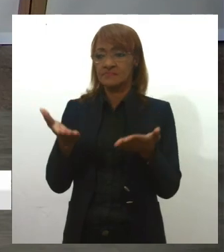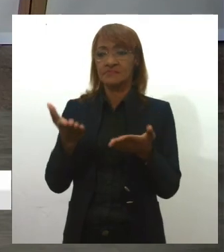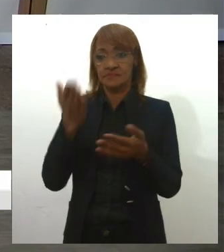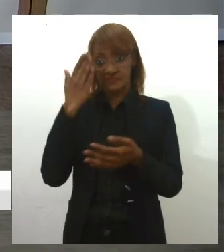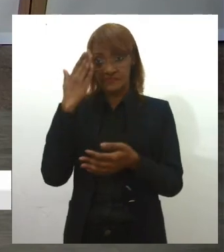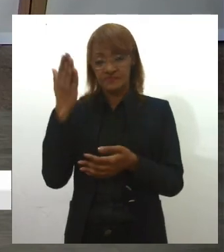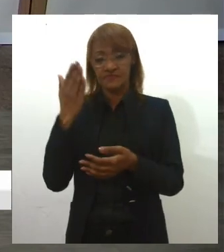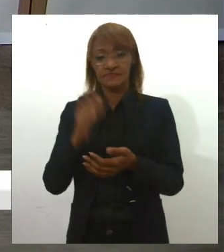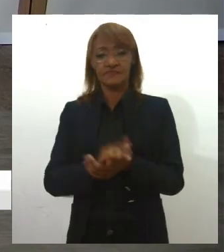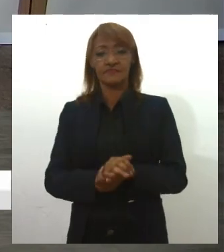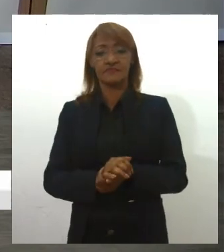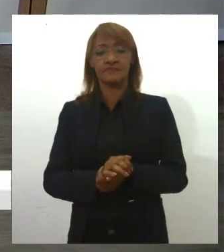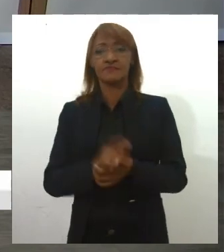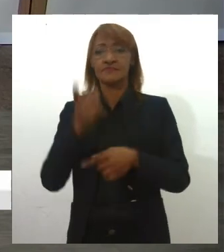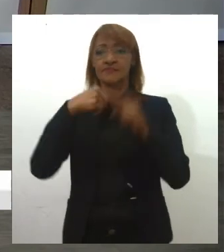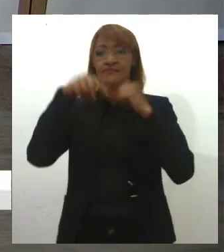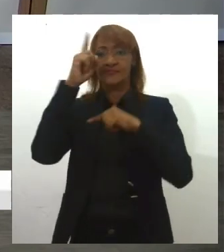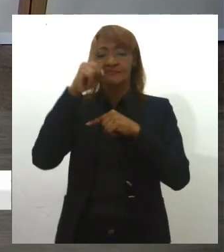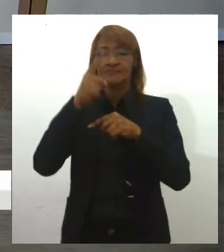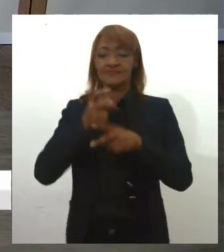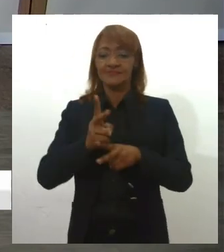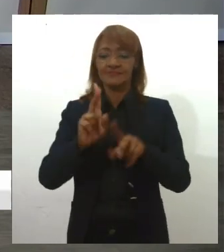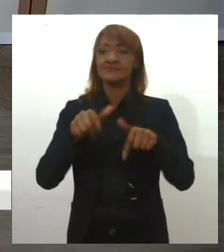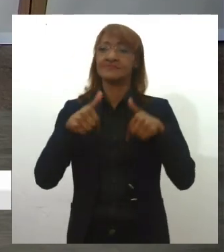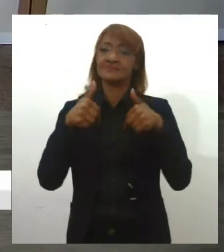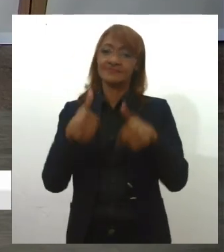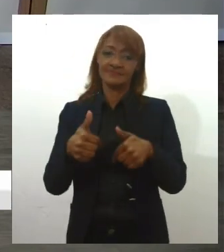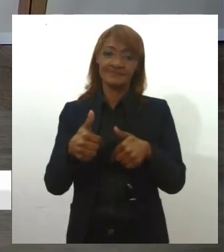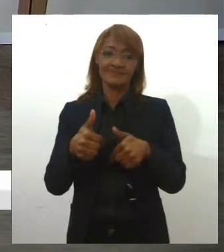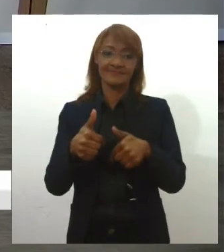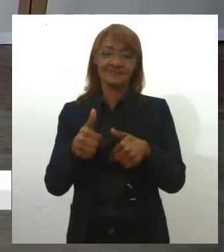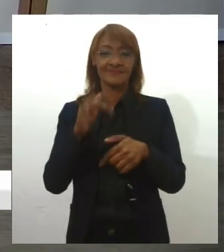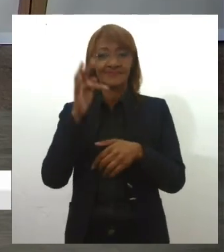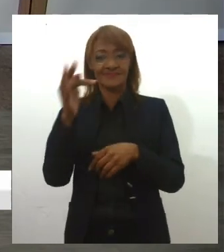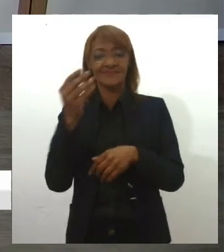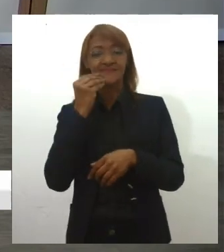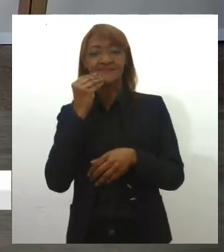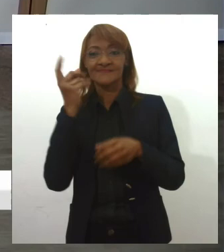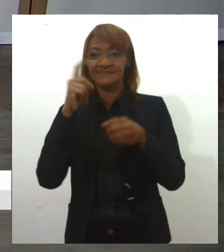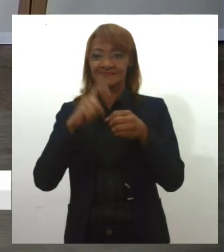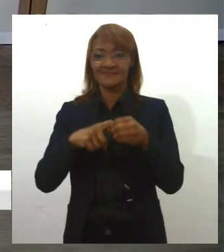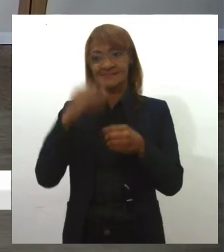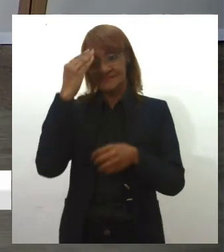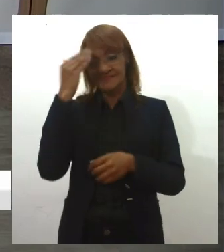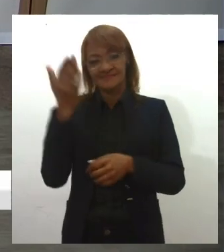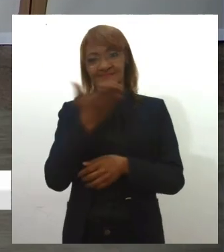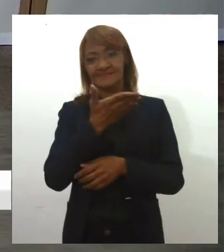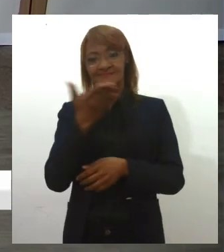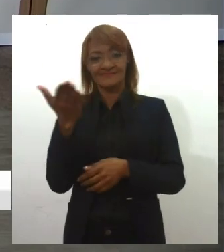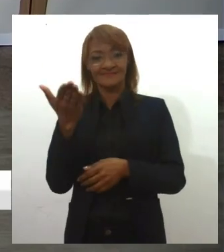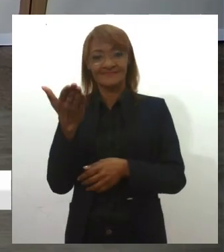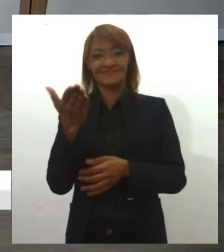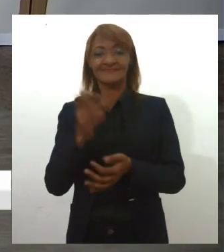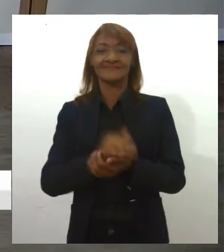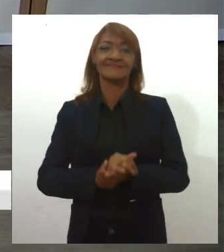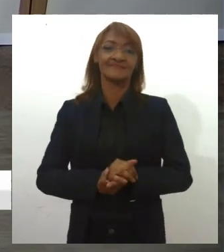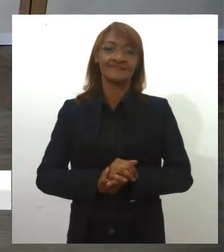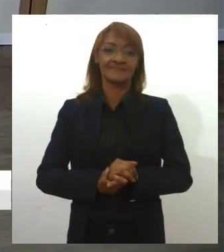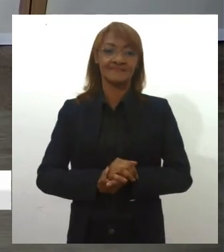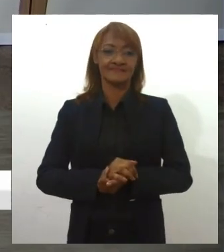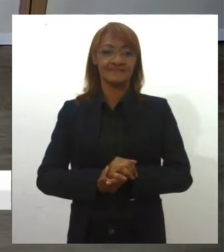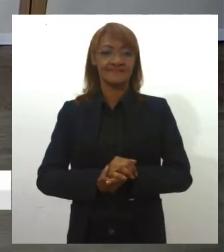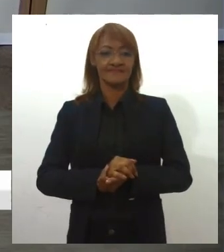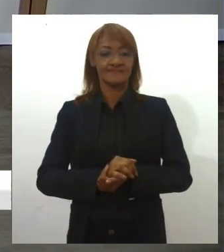por estarem aqui. Sucesso aí na caminhada e até talvez uma próxima oportunidade. Obrigada, Gisele Kessia. Obrigada, Micheline Nascimento.